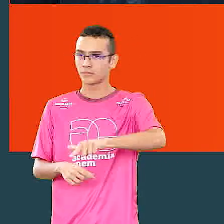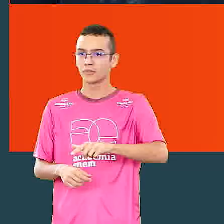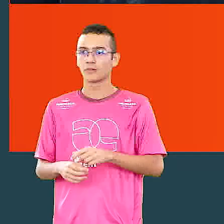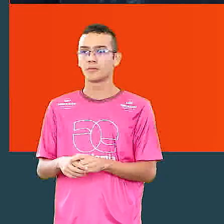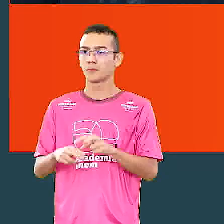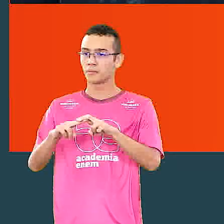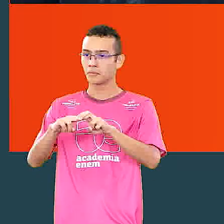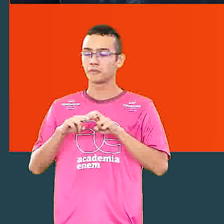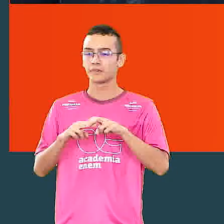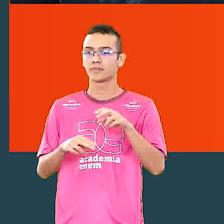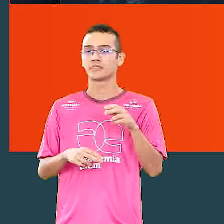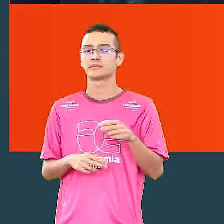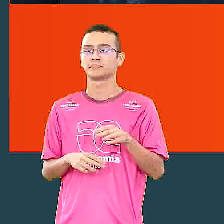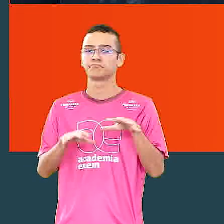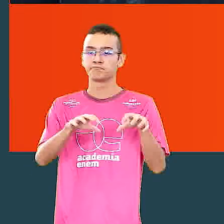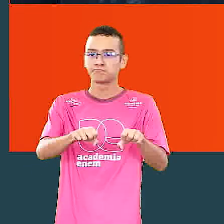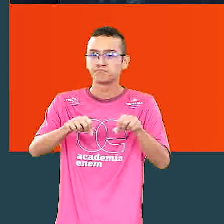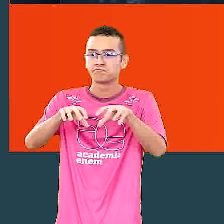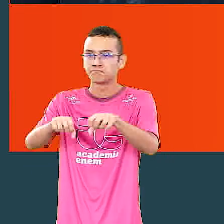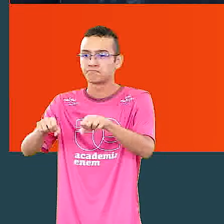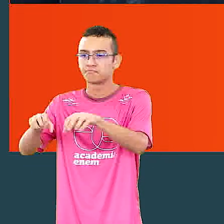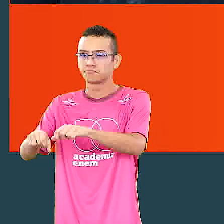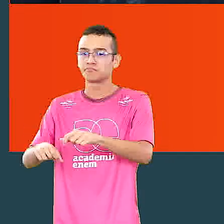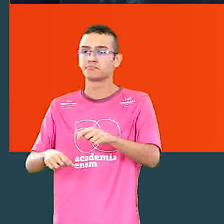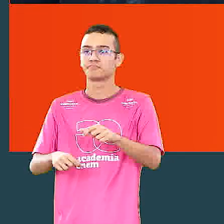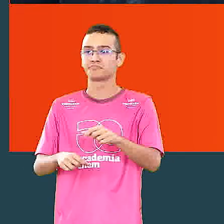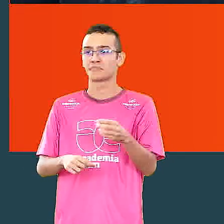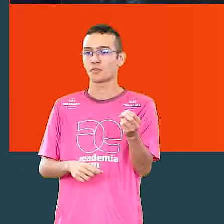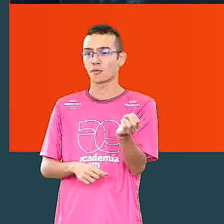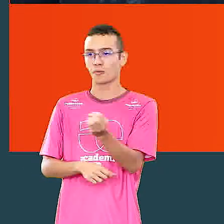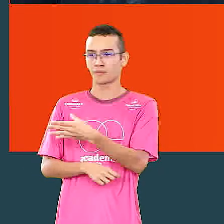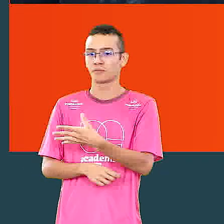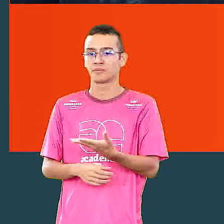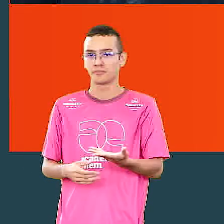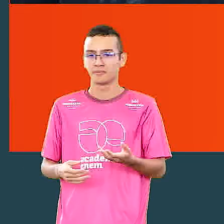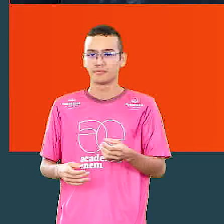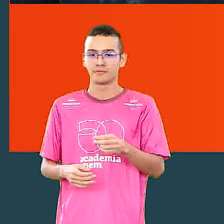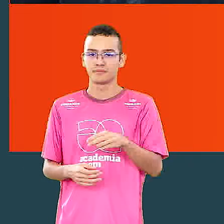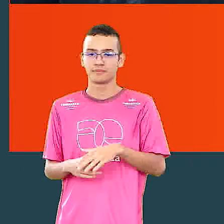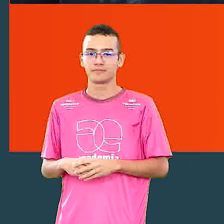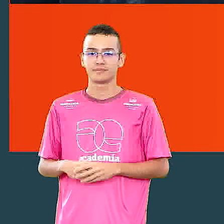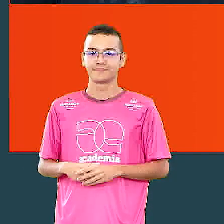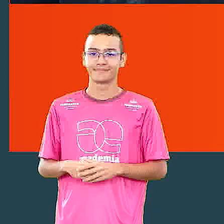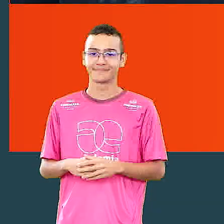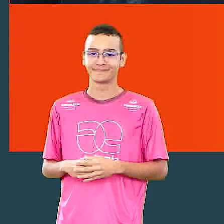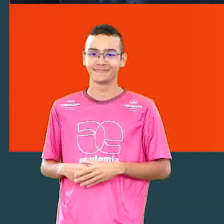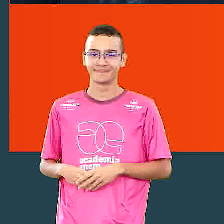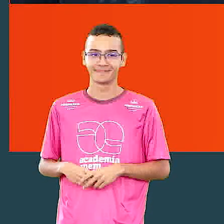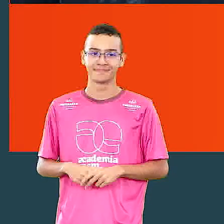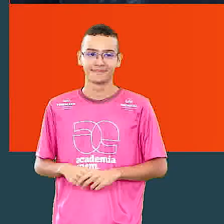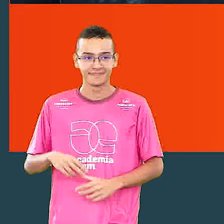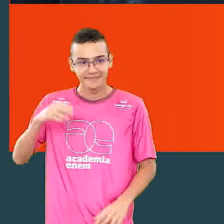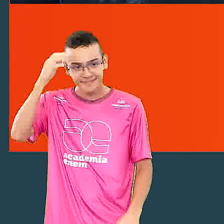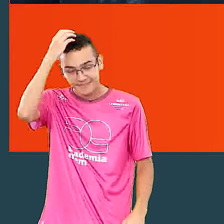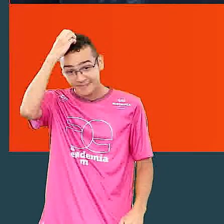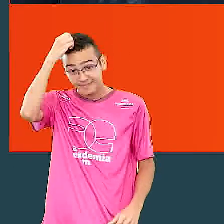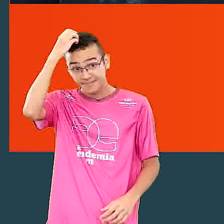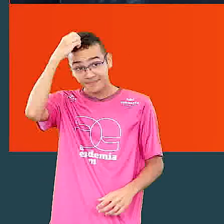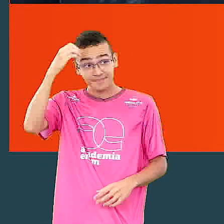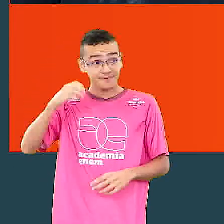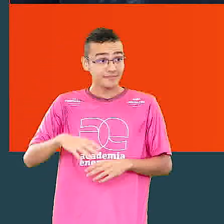neocolonialismo. Tranquilo? Deu para entender isso? Só o filas. Vem, amore. Olha para cá. Lá vai.